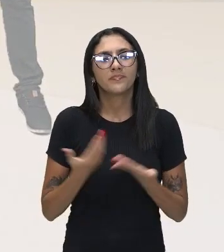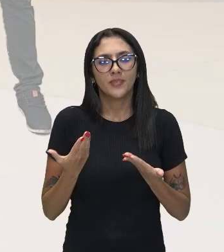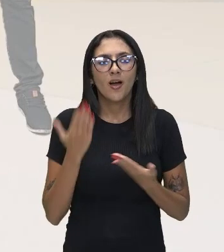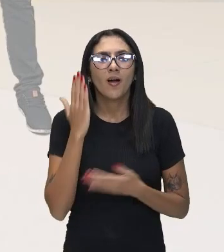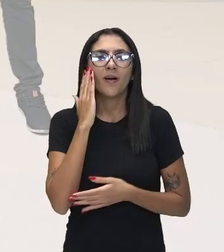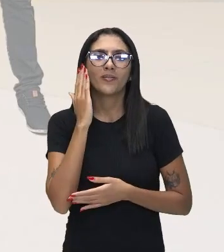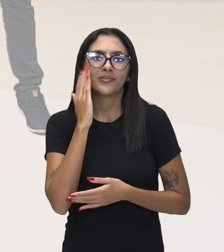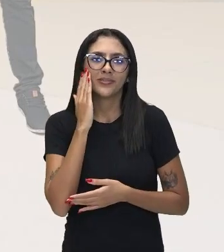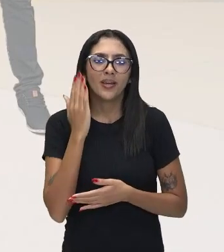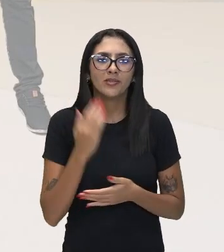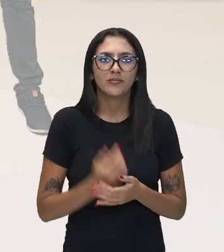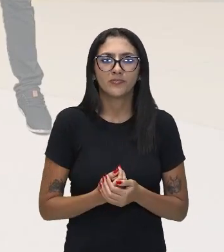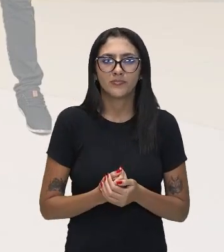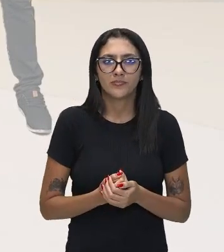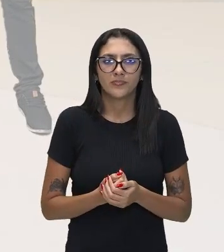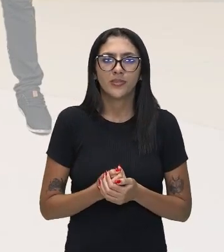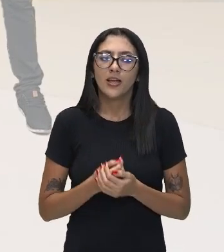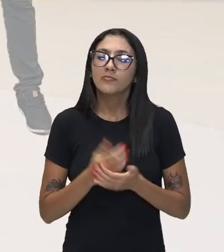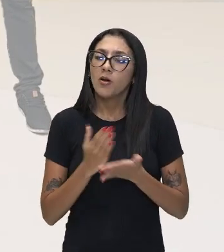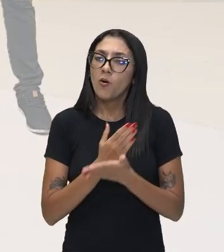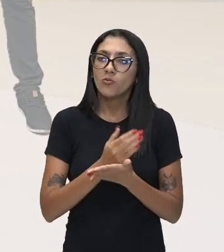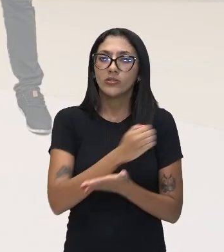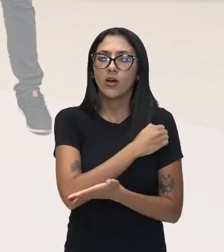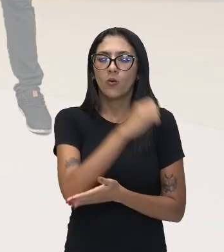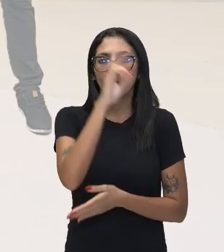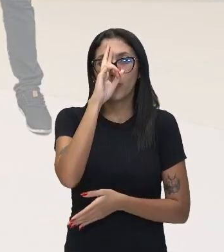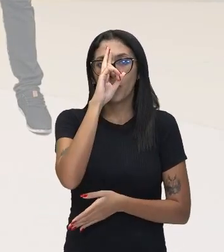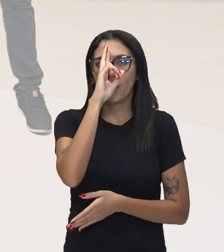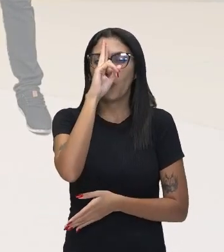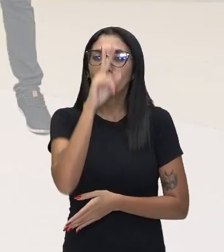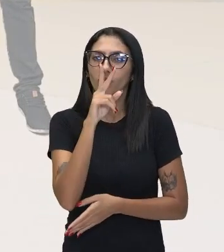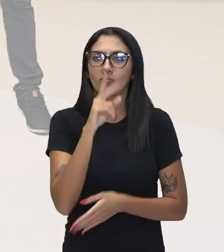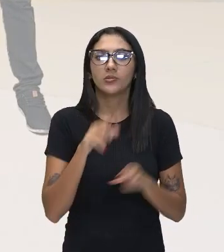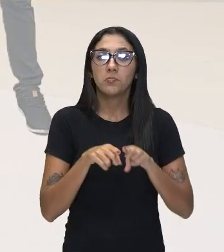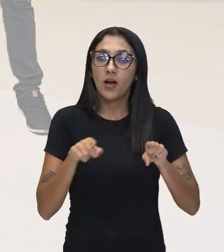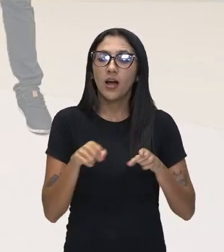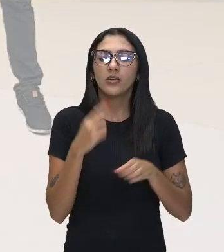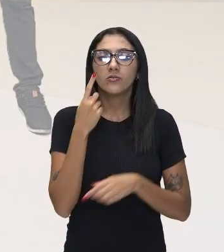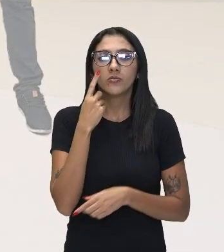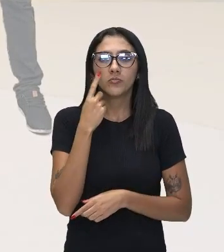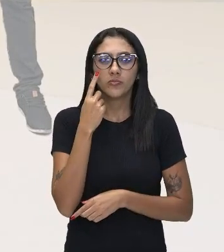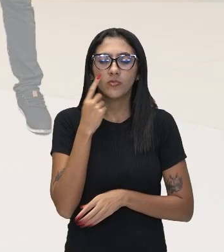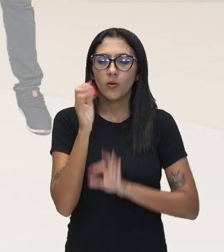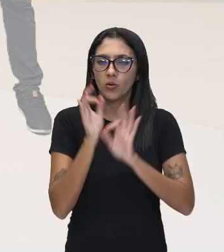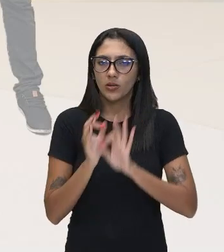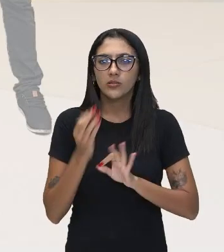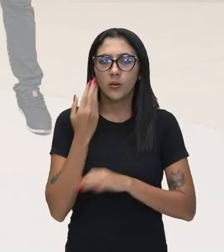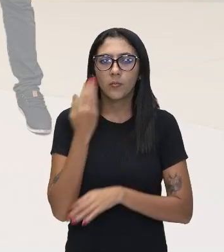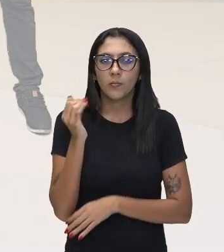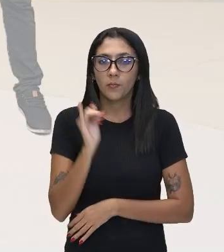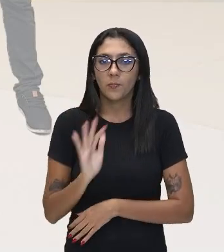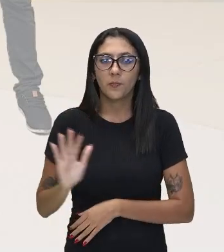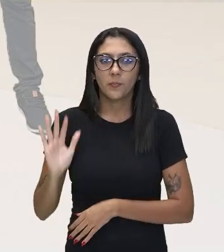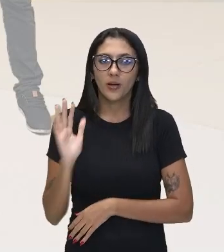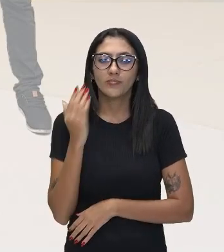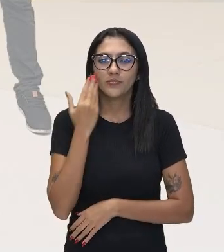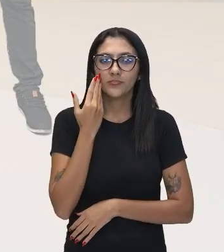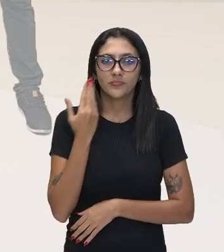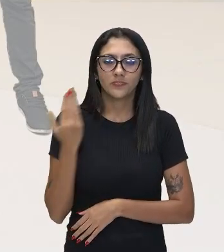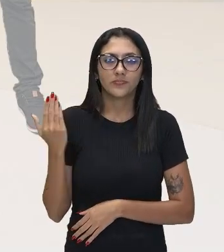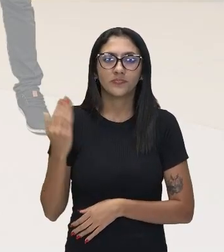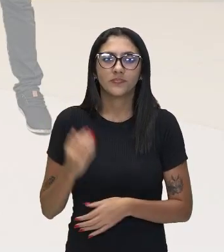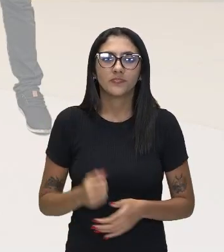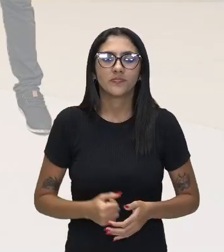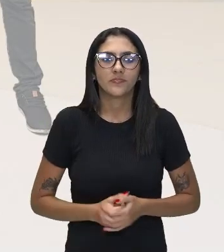região norte com a Amazônia Legal. Vamos verificar no mapa, tá, turma, o que é essa Amazônia Legal. Acompanhe com a gente o mapinha aqui, ó. Vai aparecer o